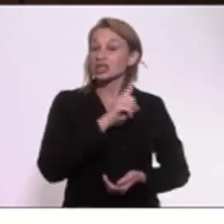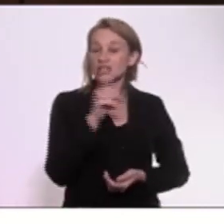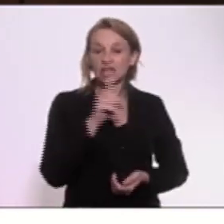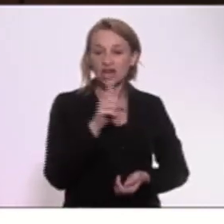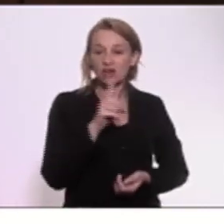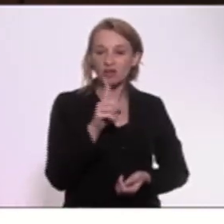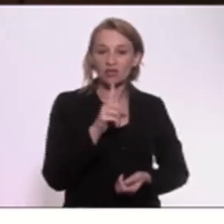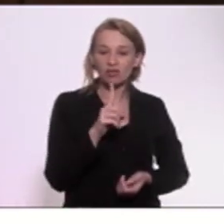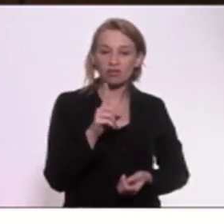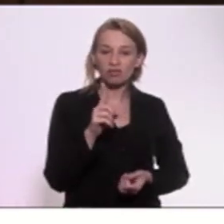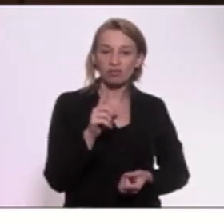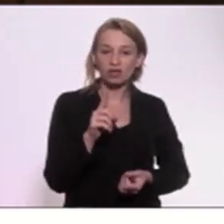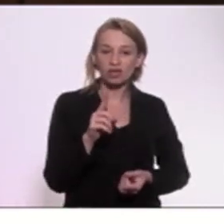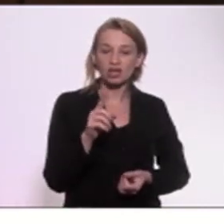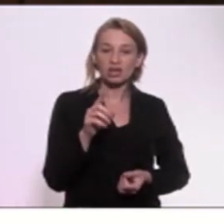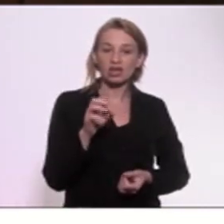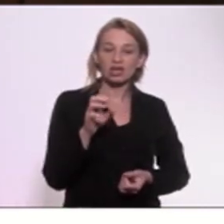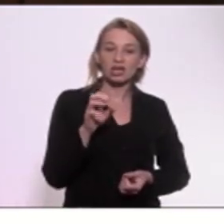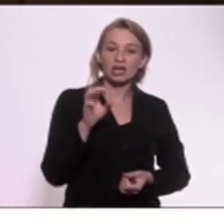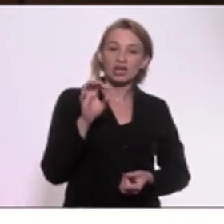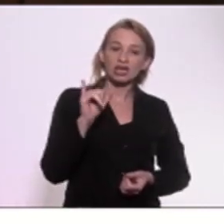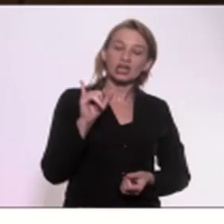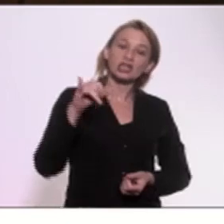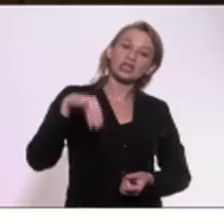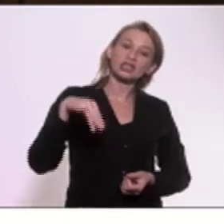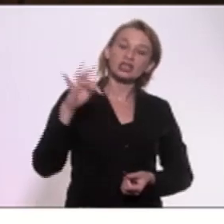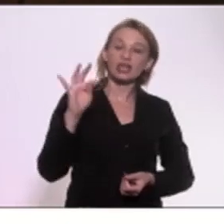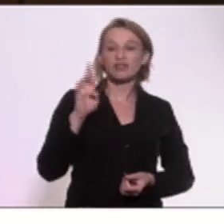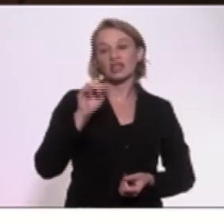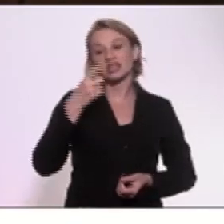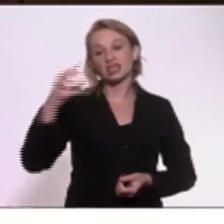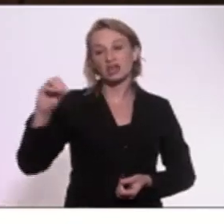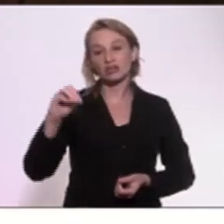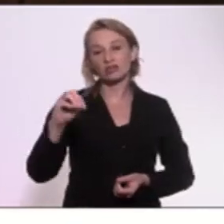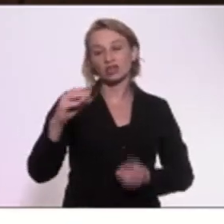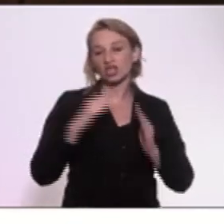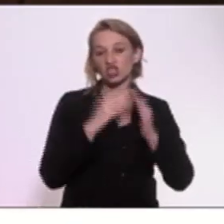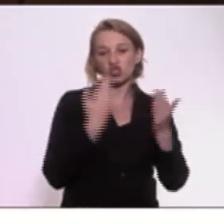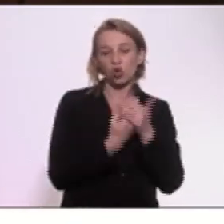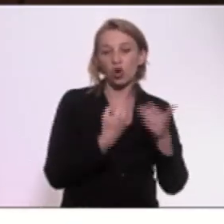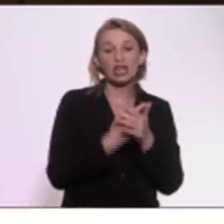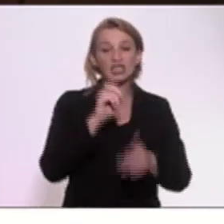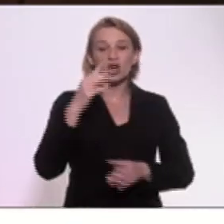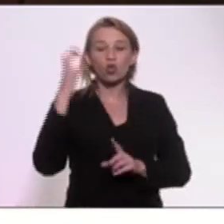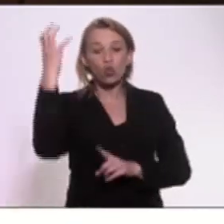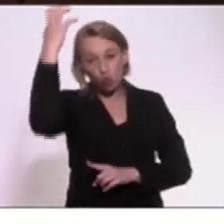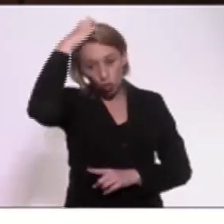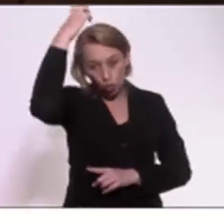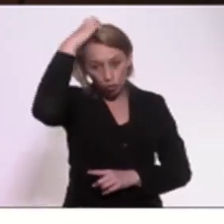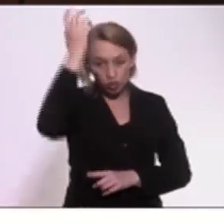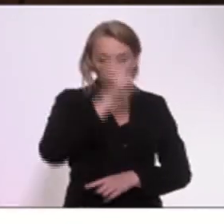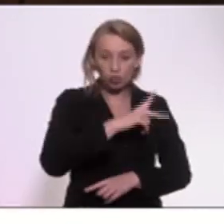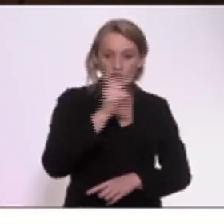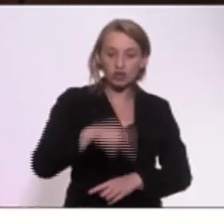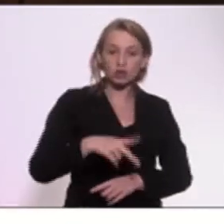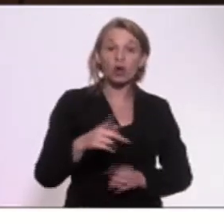faça intervenção em escola, não culpabilize o professor sem